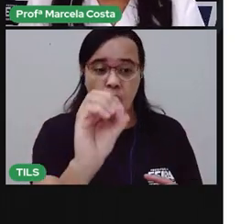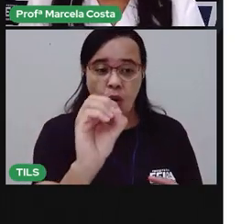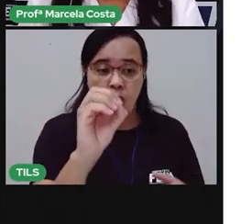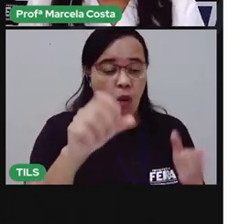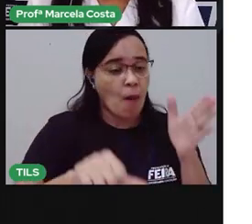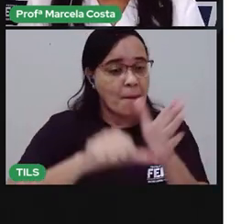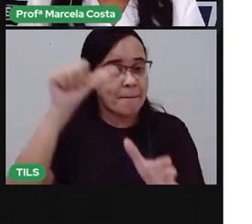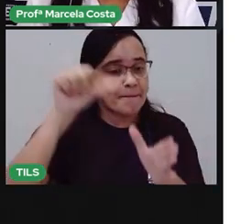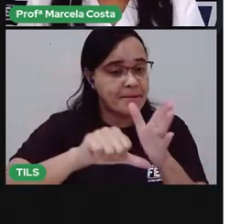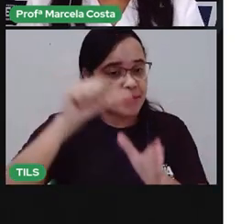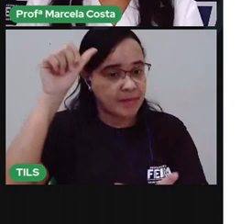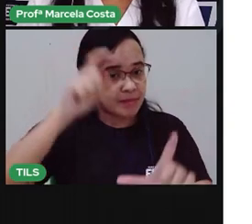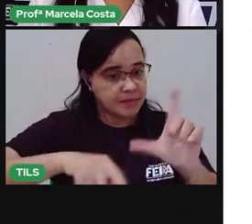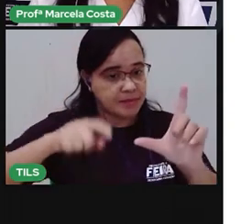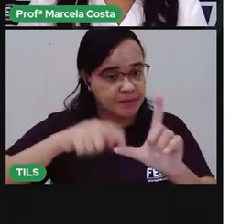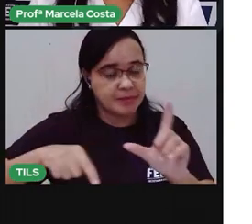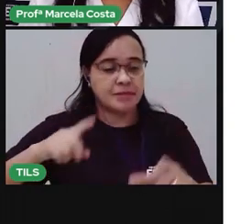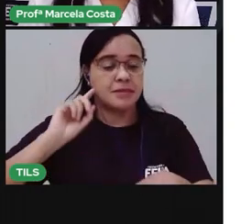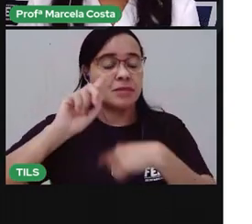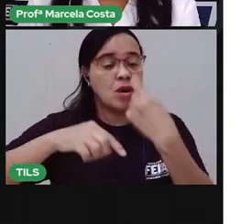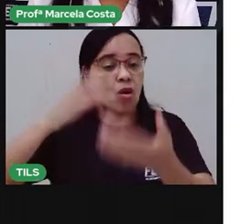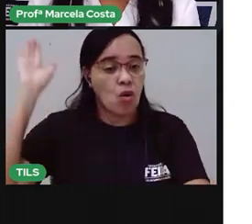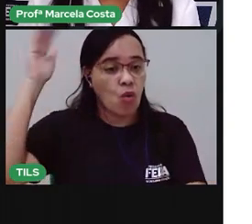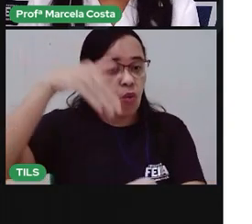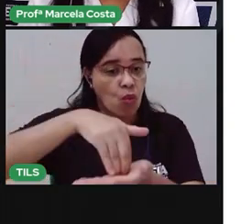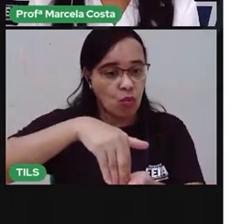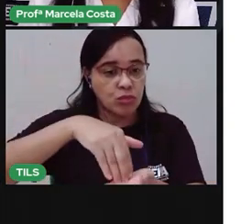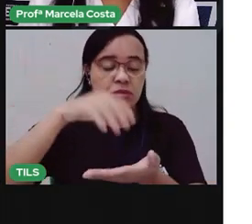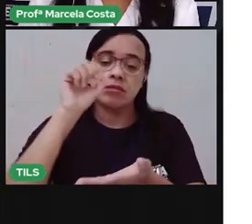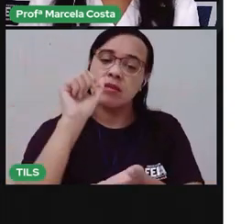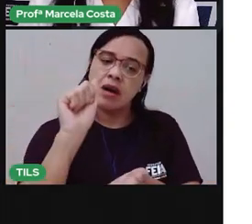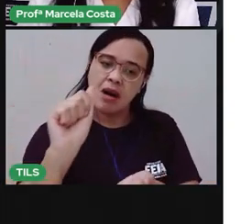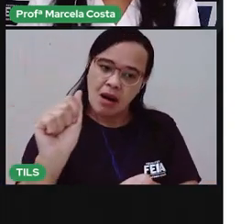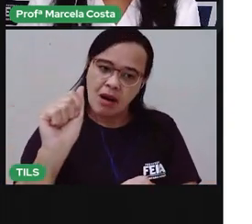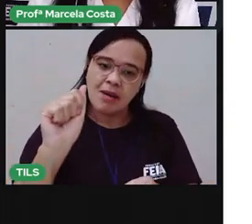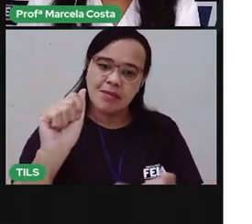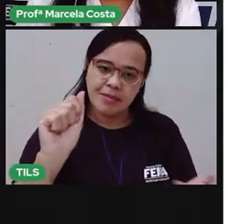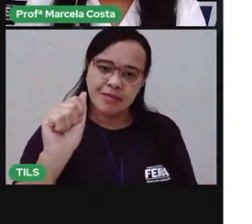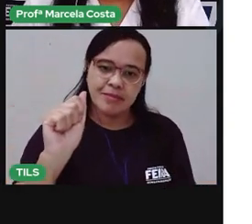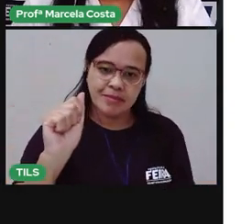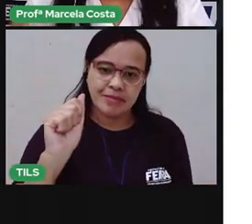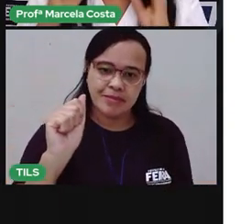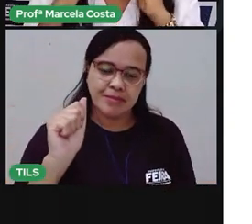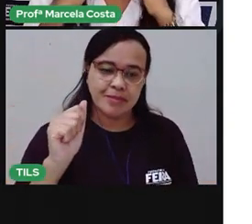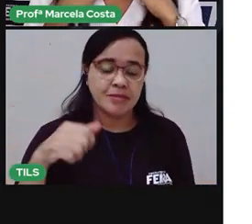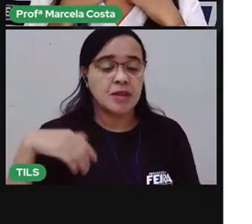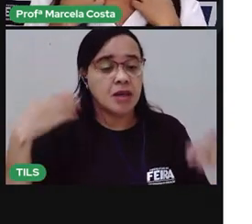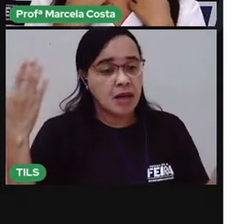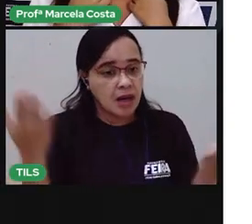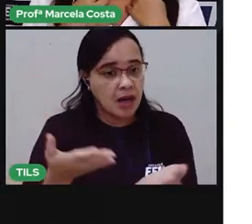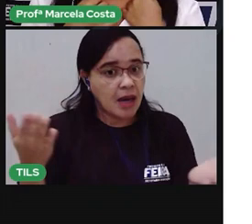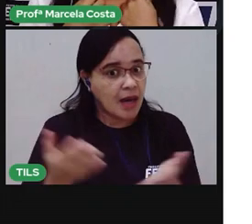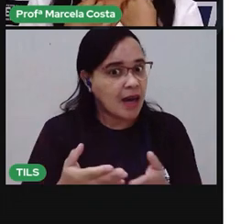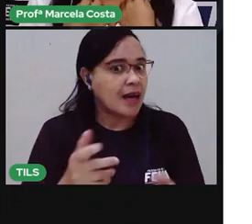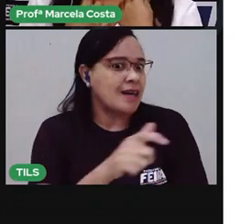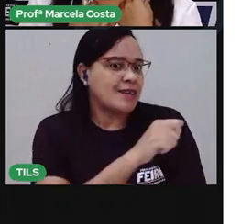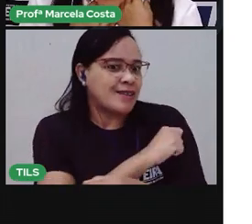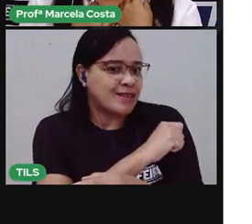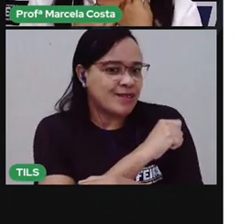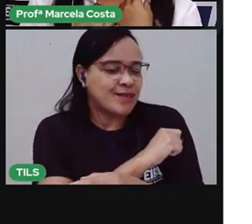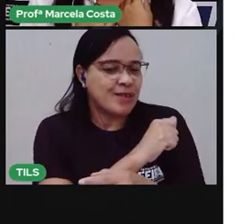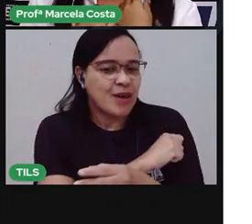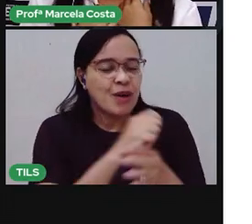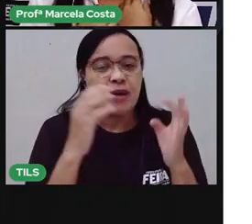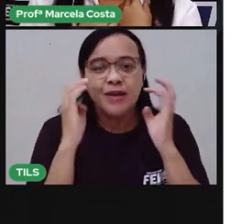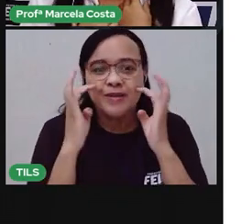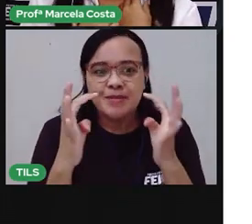letra o' e a última a letra A agora criança Observe que nesta